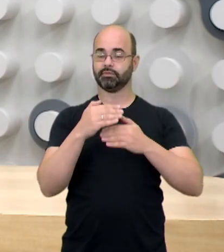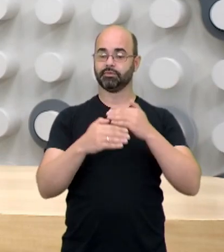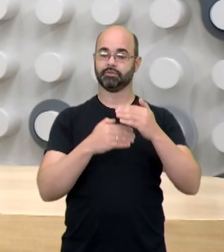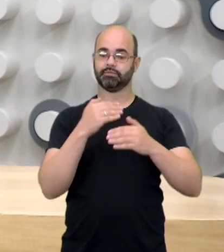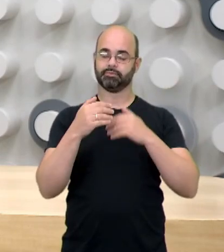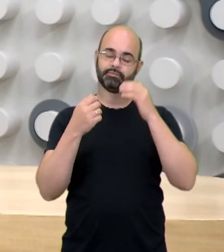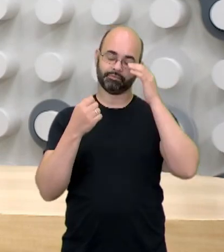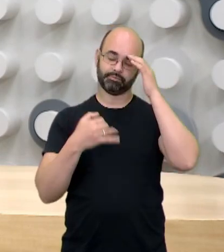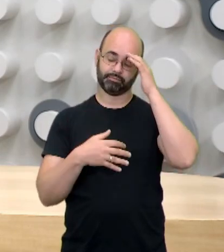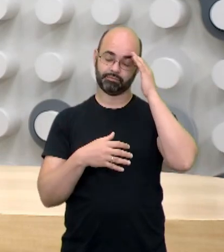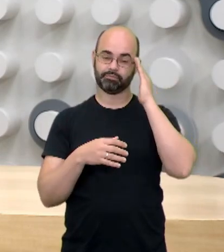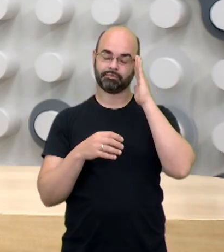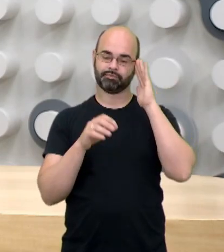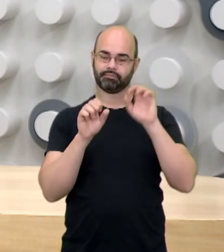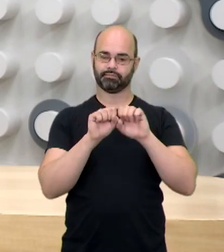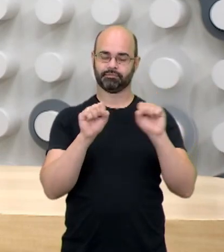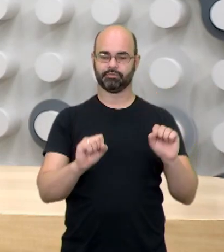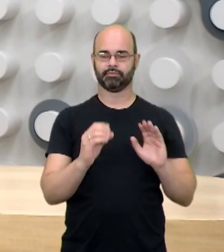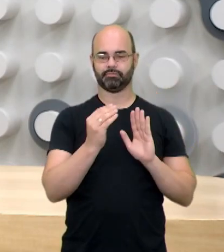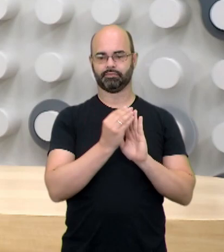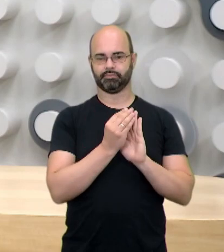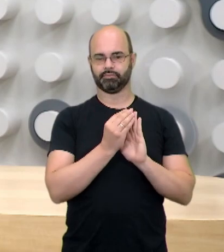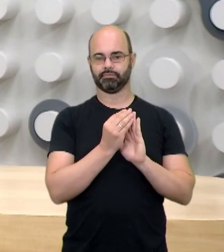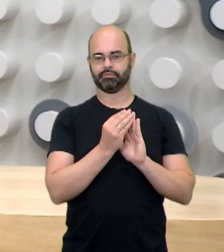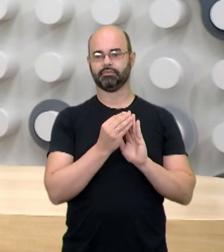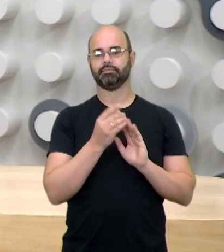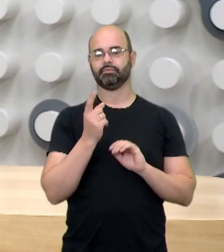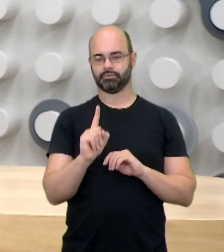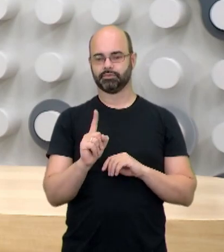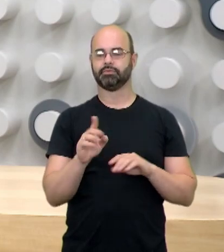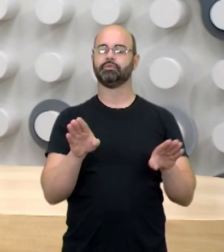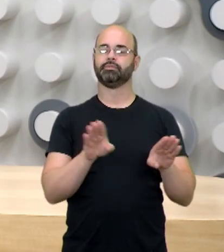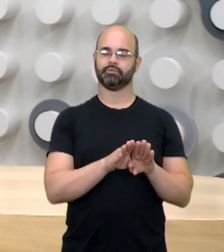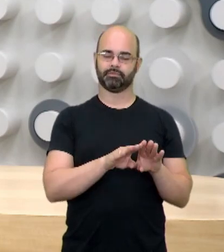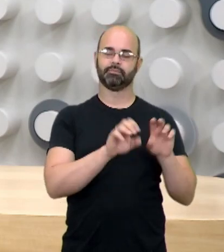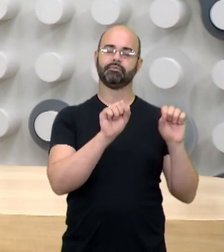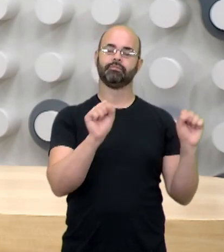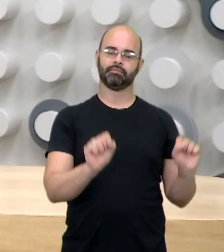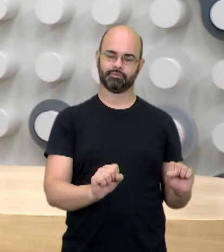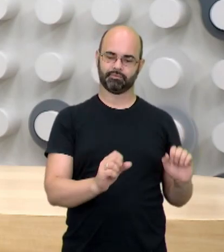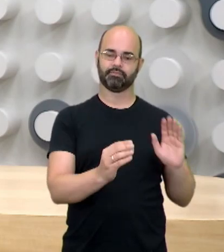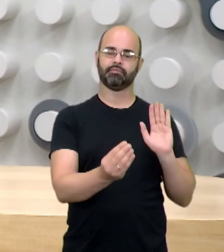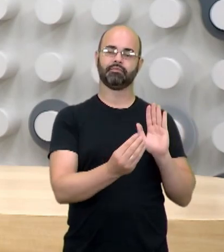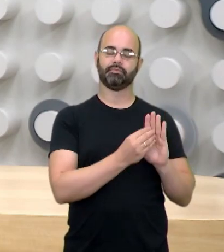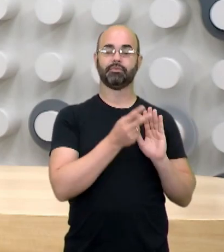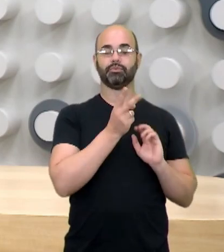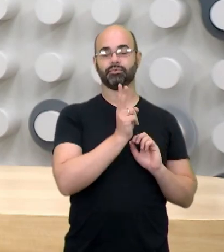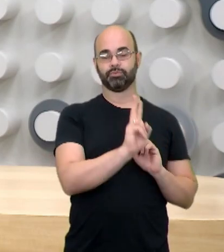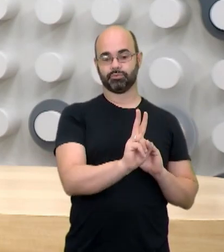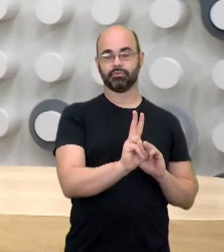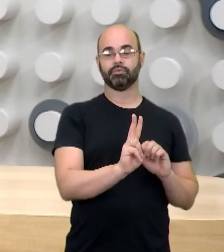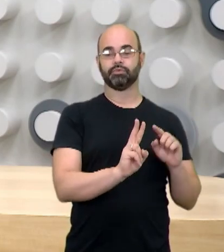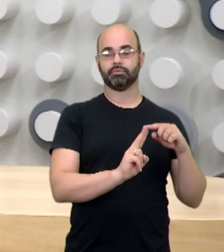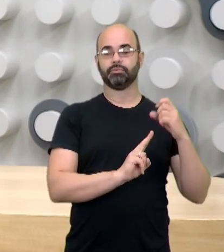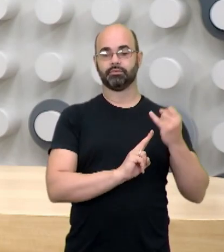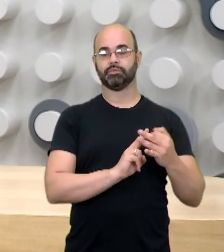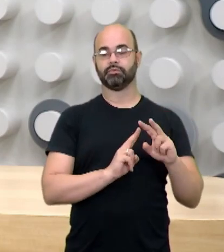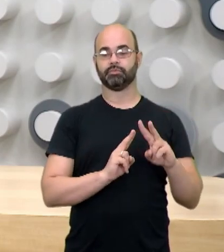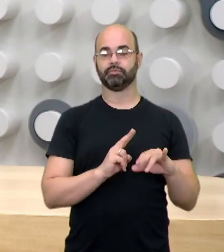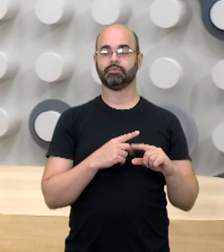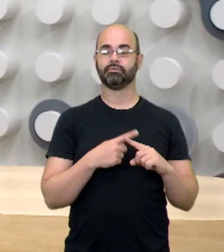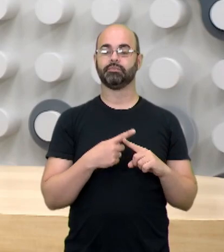aí na sistematização 1 e vamos nos estender na sistematização 2, porque é o tema abordado